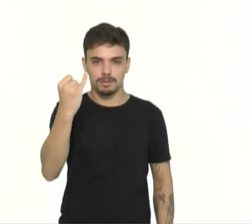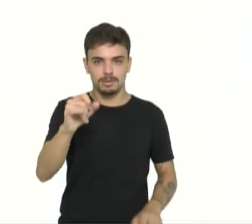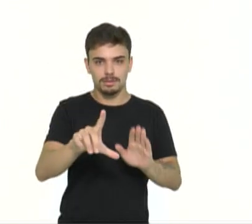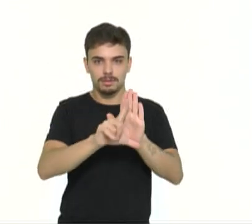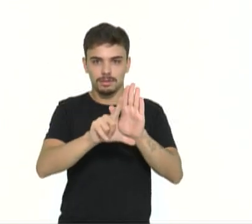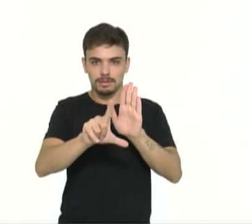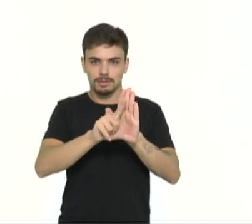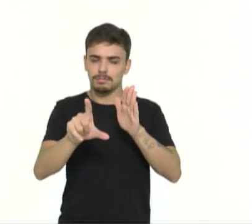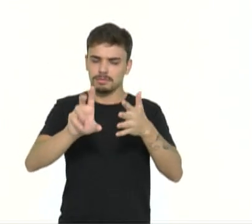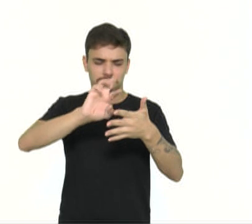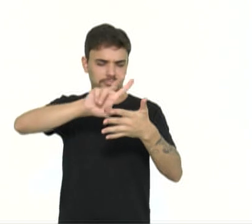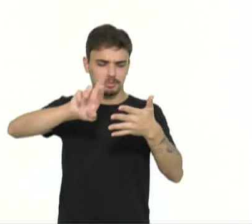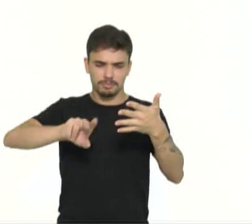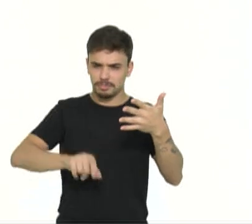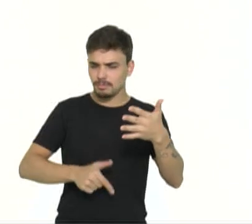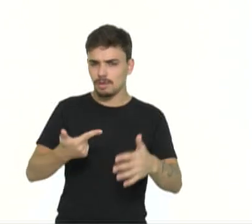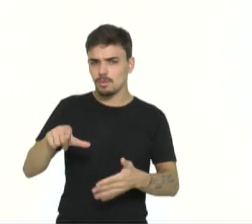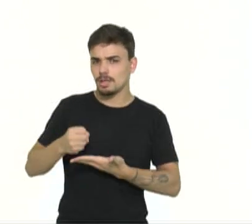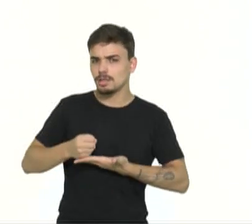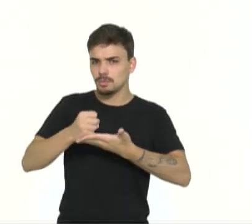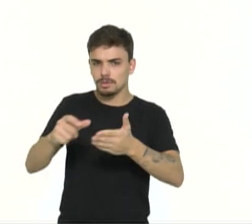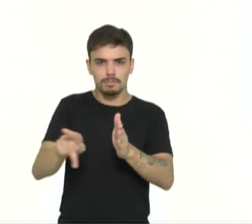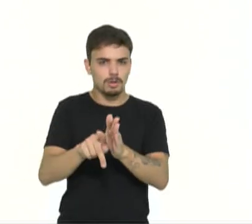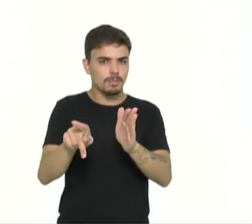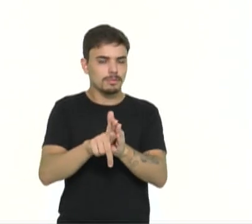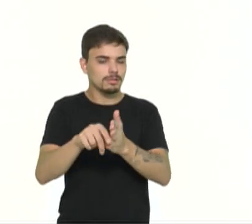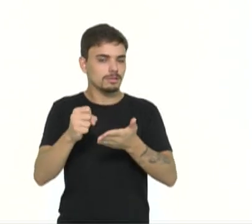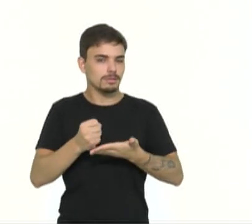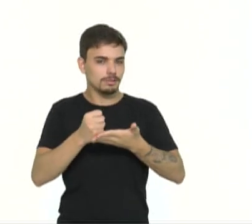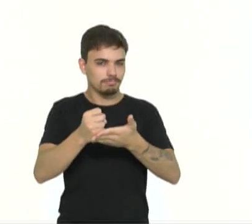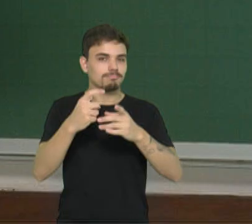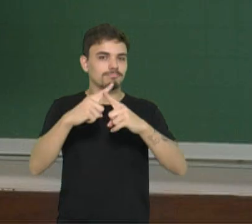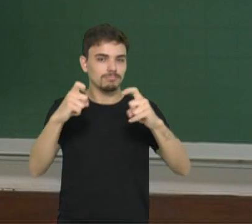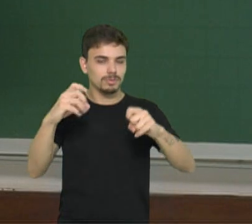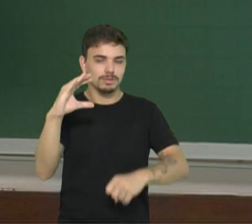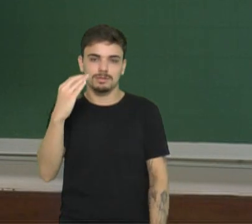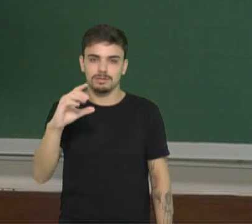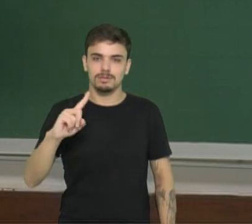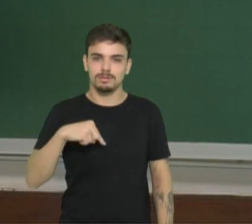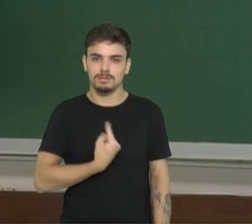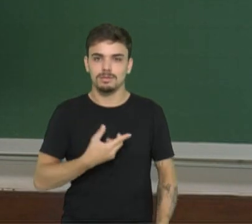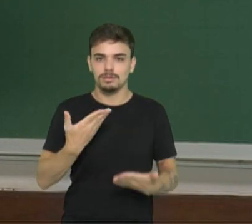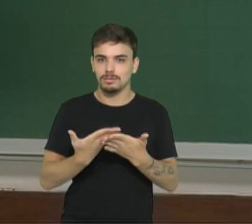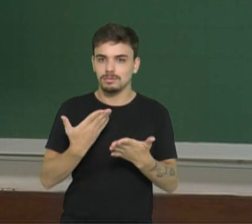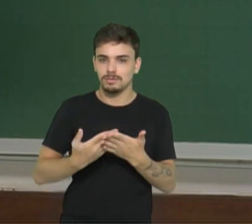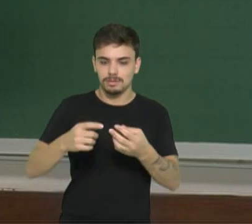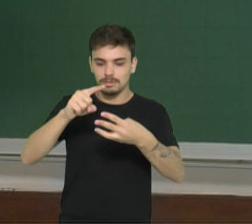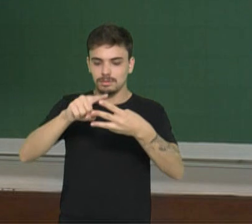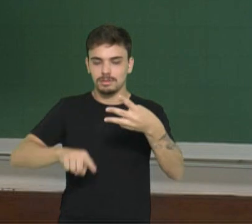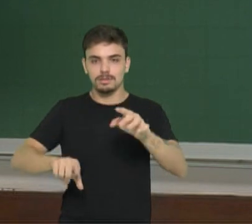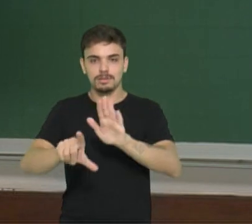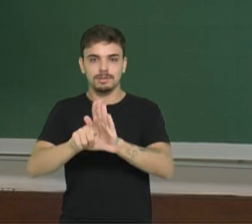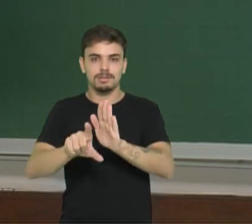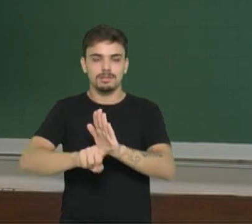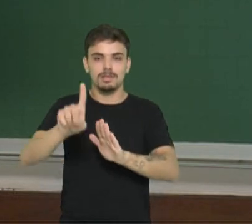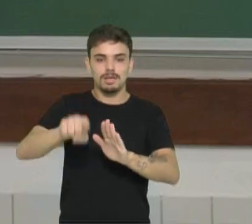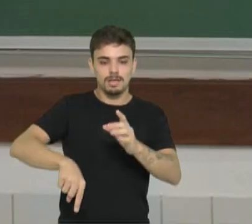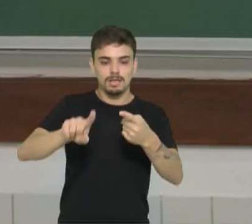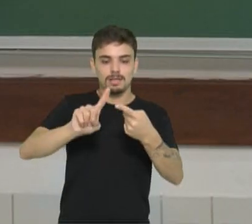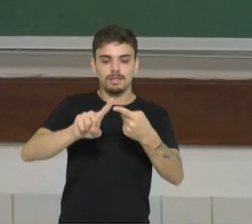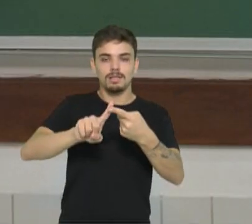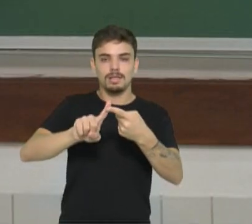entre tantas outras contribuições para as ciências, né, que ele trouxe, a gente estudou essas 3 leis, que são elas: a lei